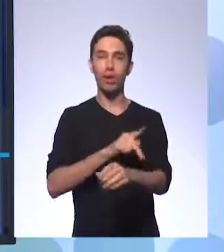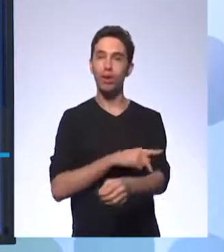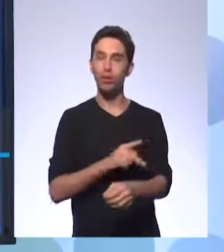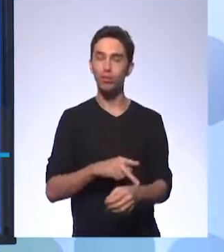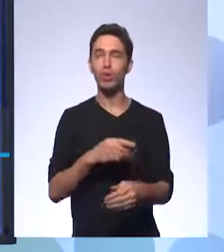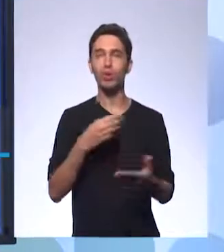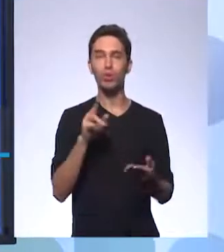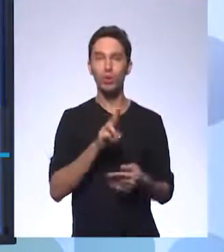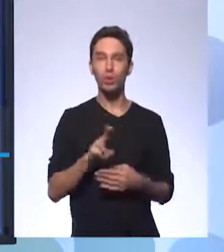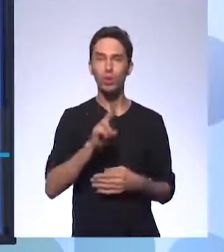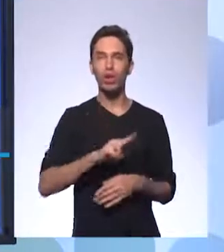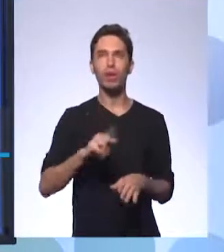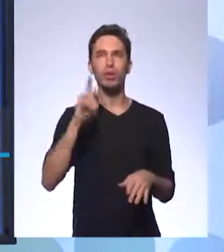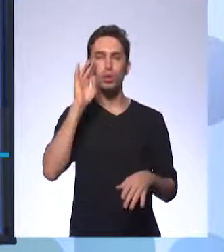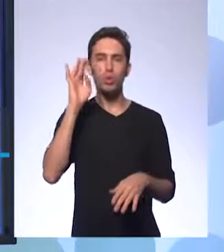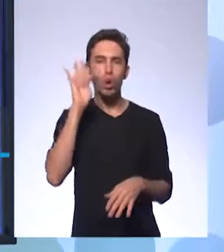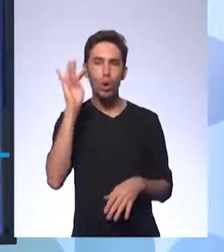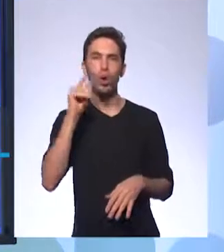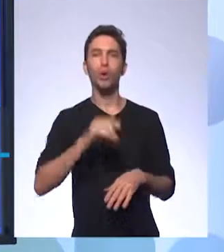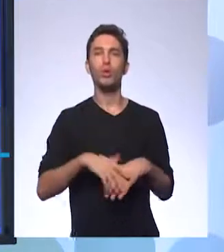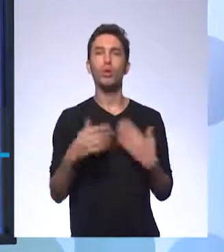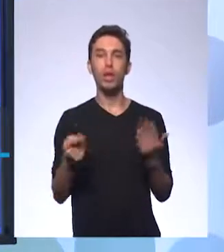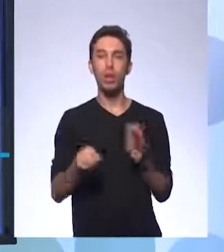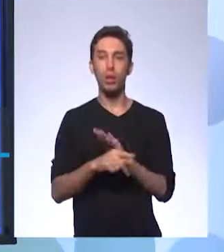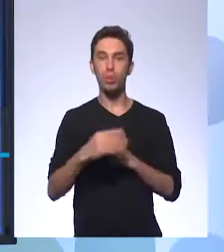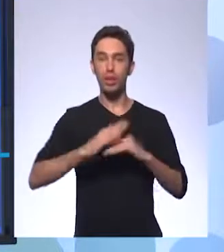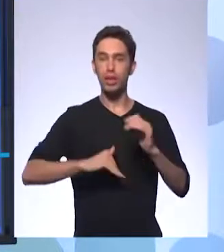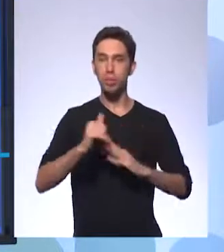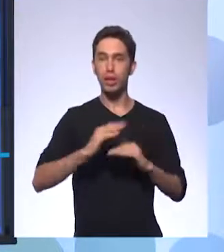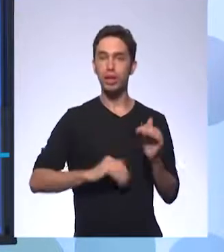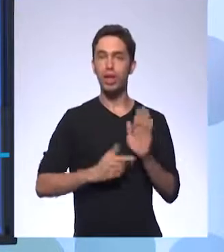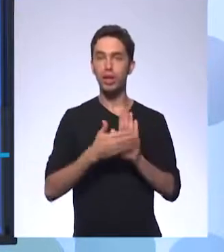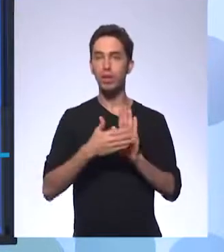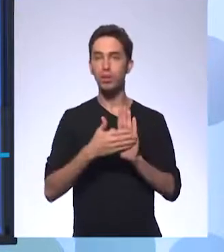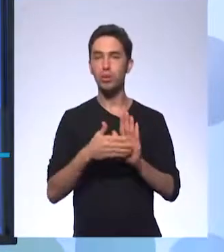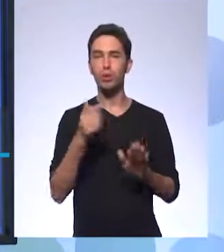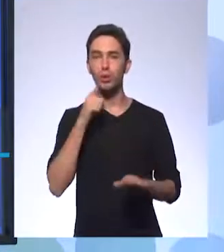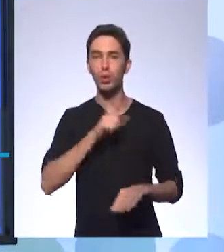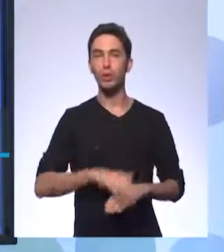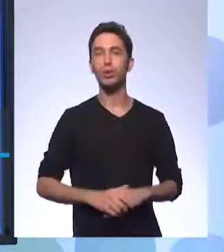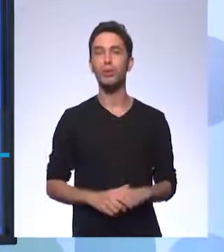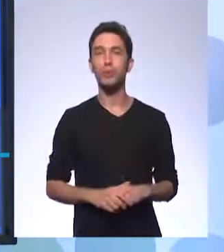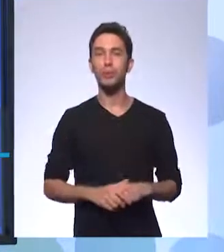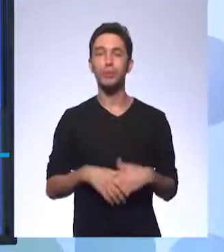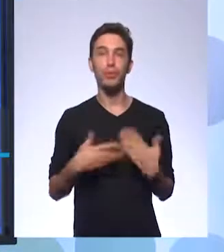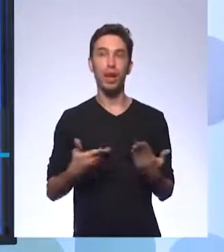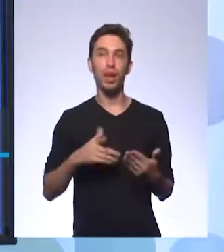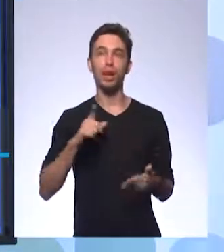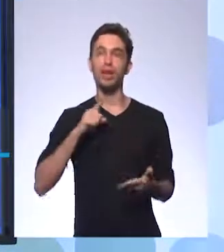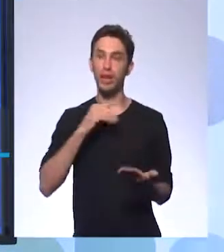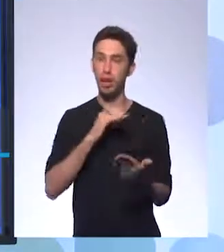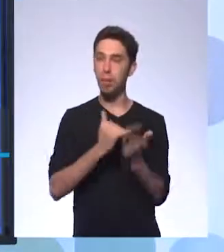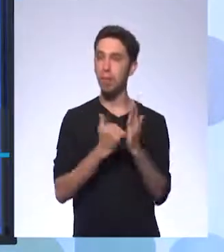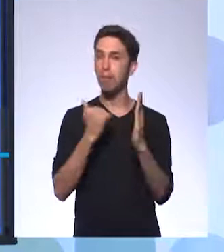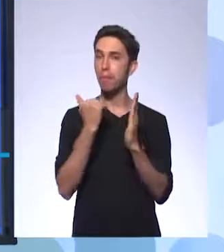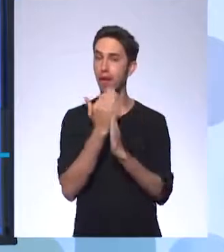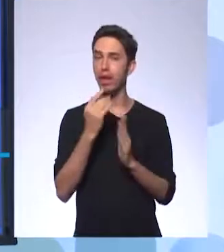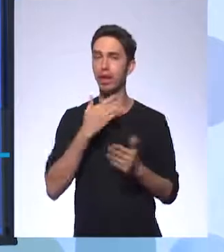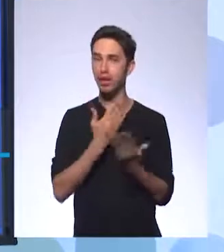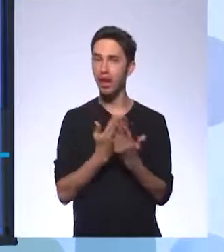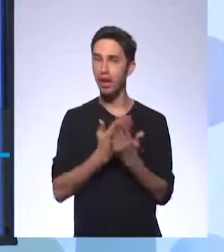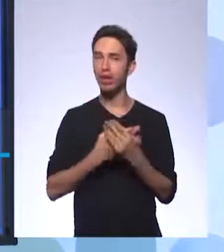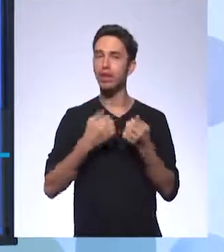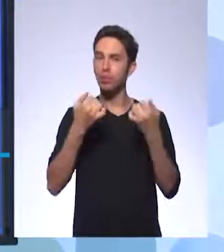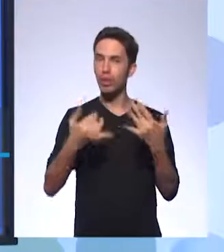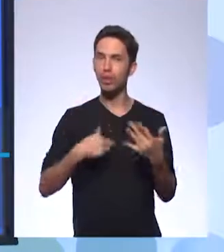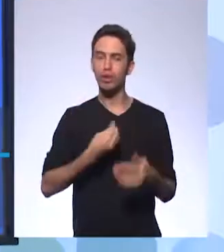pedagógicos, teóricos, que a habilidade está nos proporcionando. Então, tem mais aula aí sobre a vida e